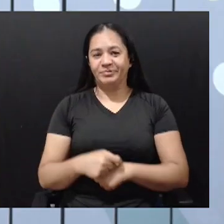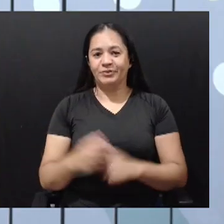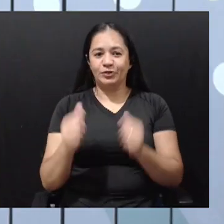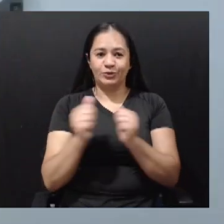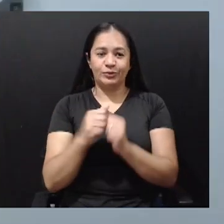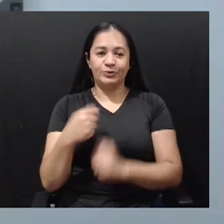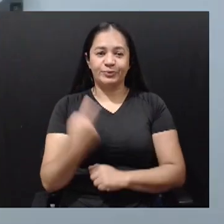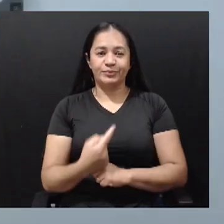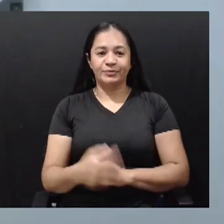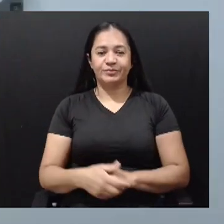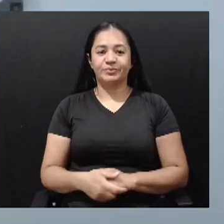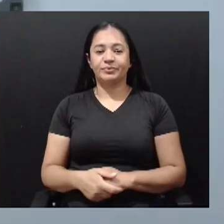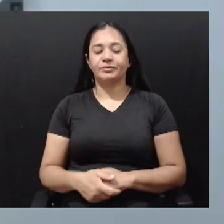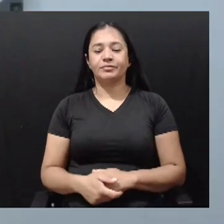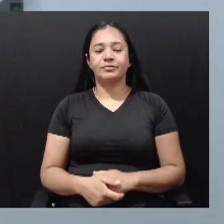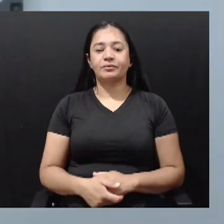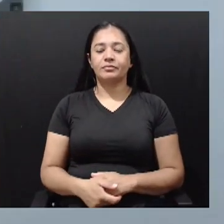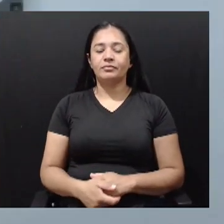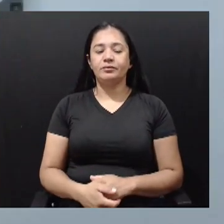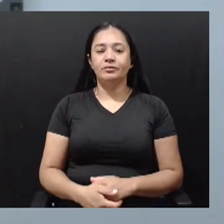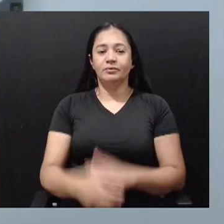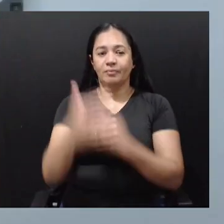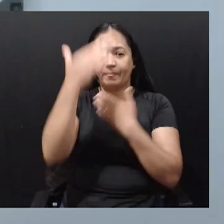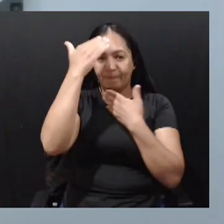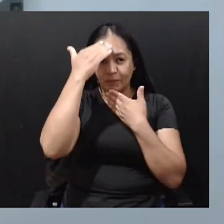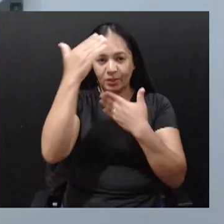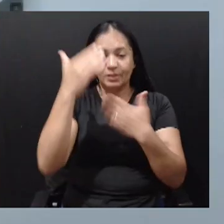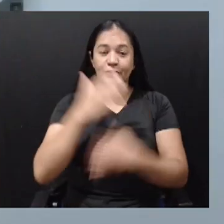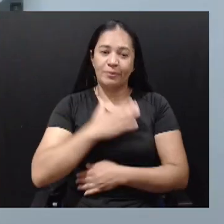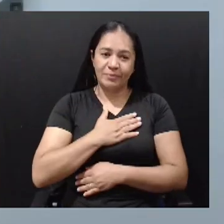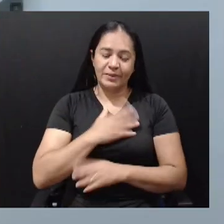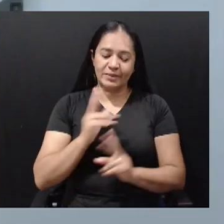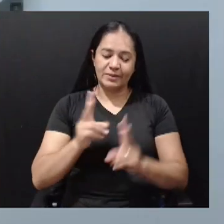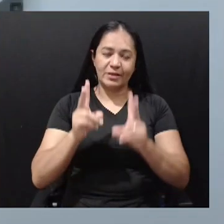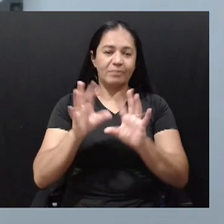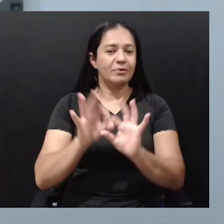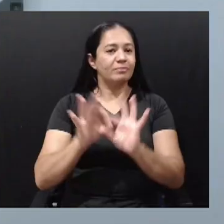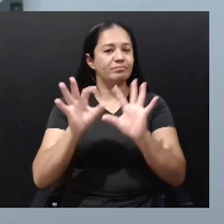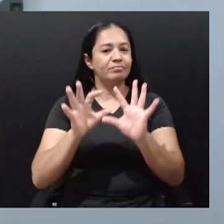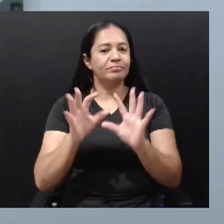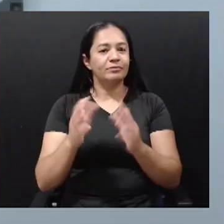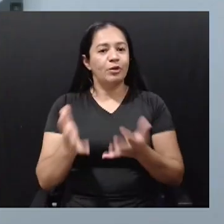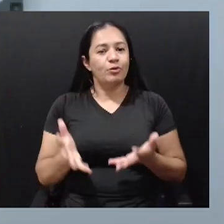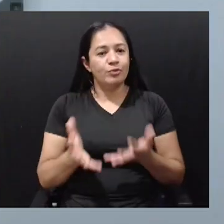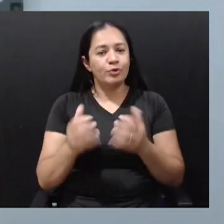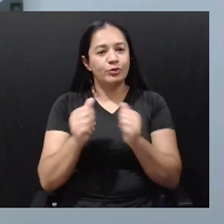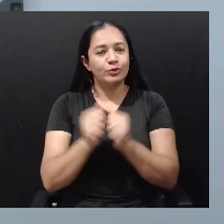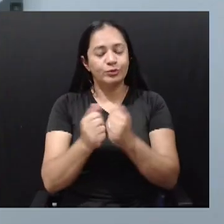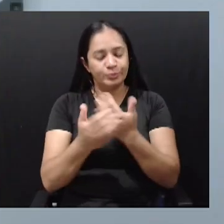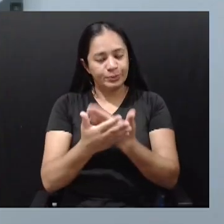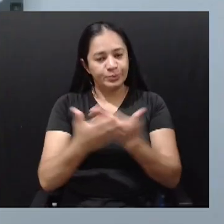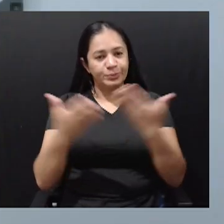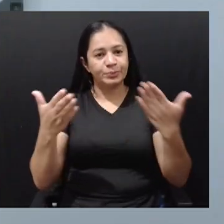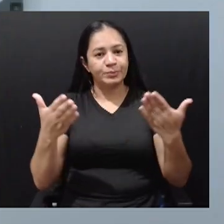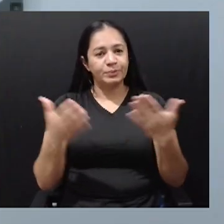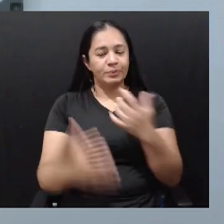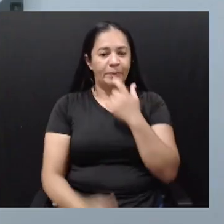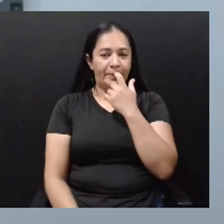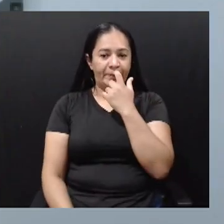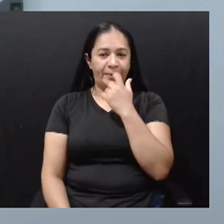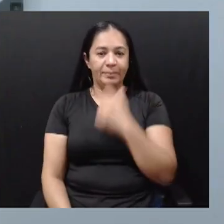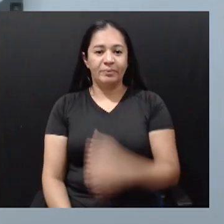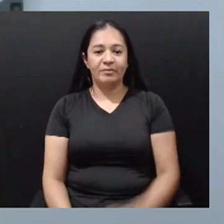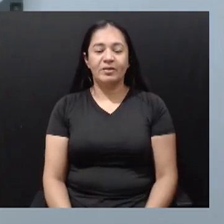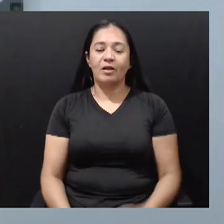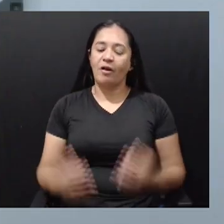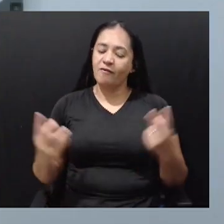Leonardo. Gratidão é minha, sempre pronto para estar contribuindo com a valorização da mulher